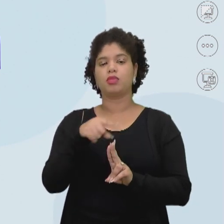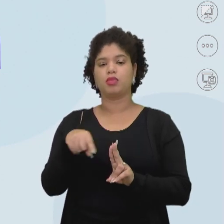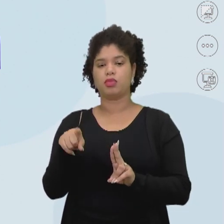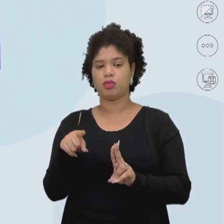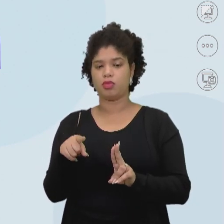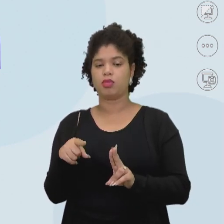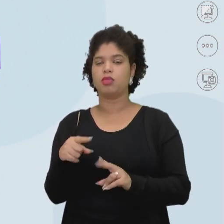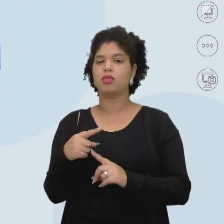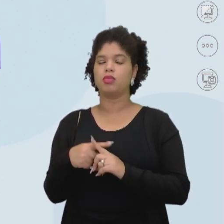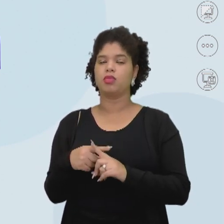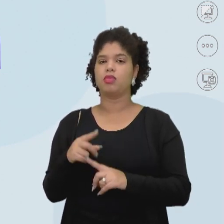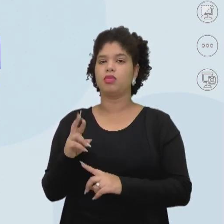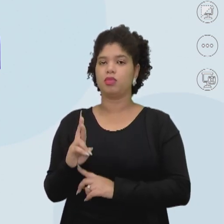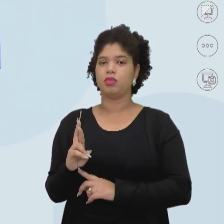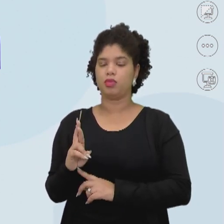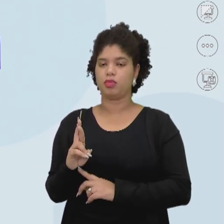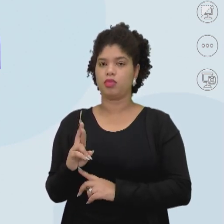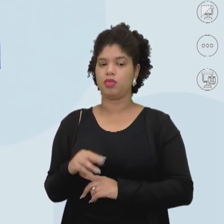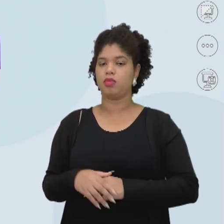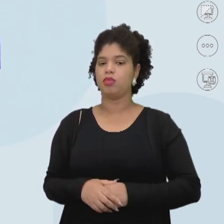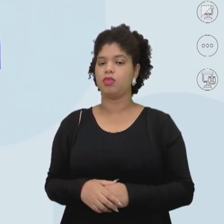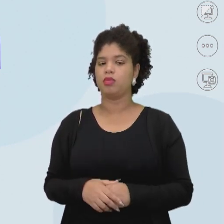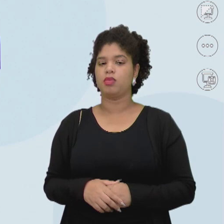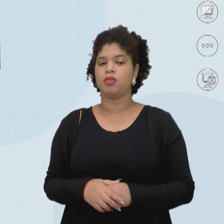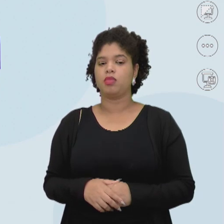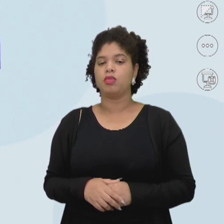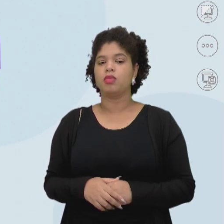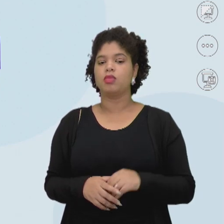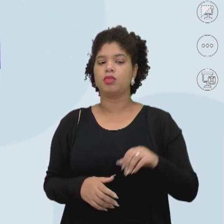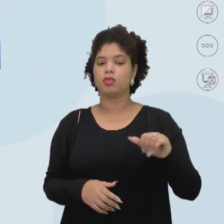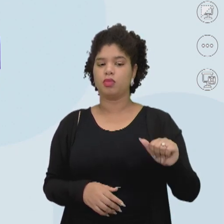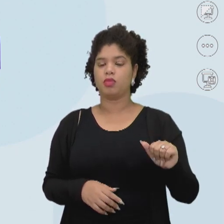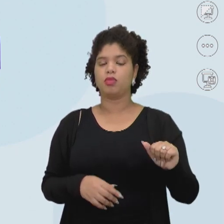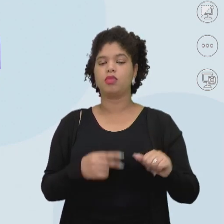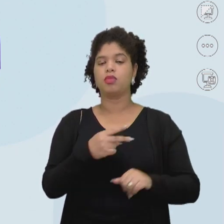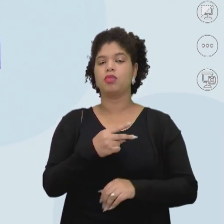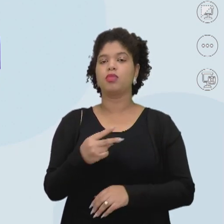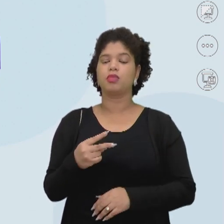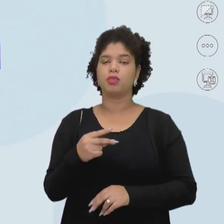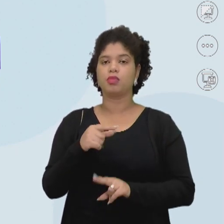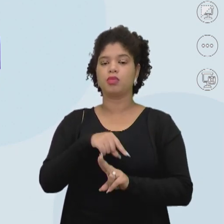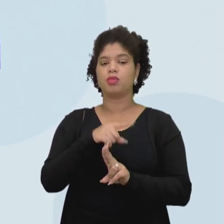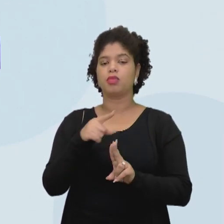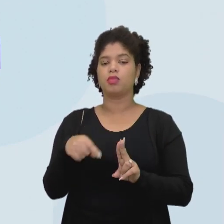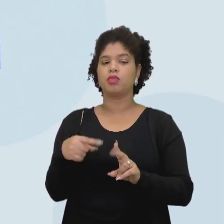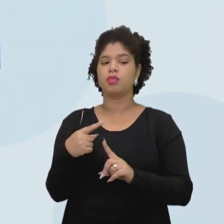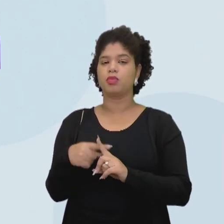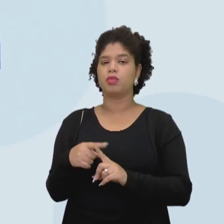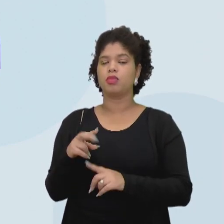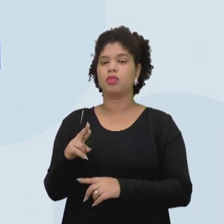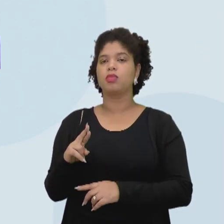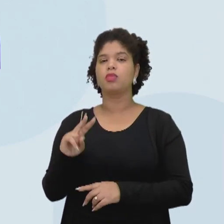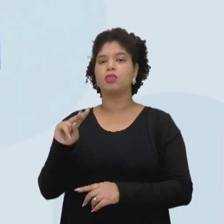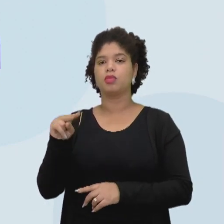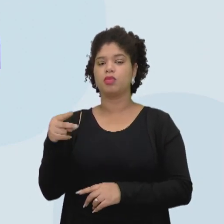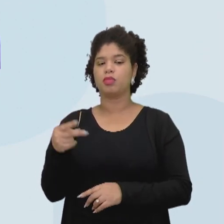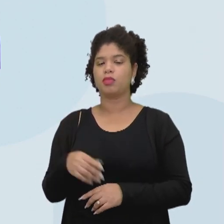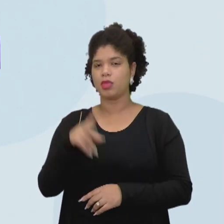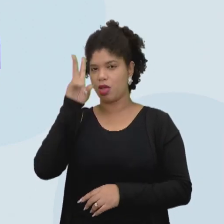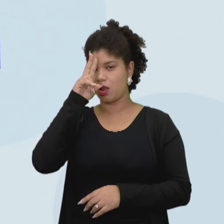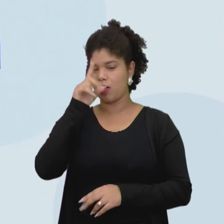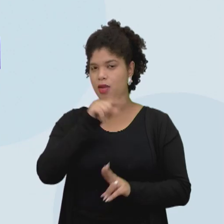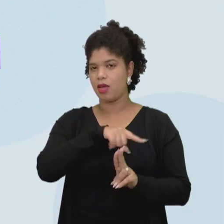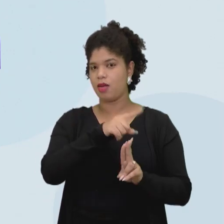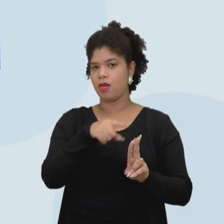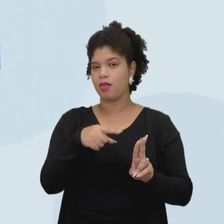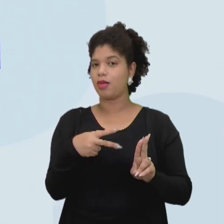do raio. Tá? Área, π vezes o raio elevado ao quadrado. O que é o π? É aquele número famoso que vem de todas as